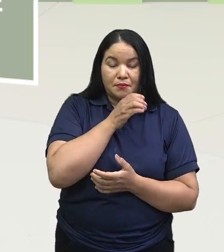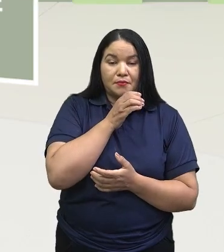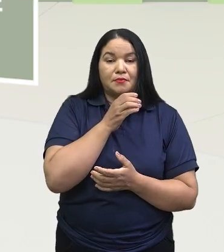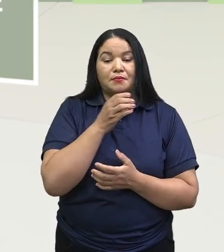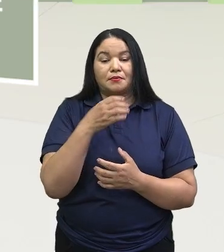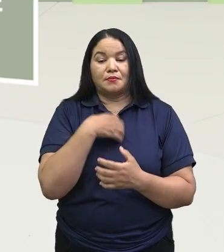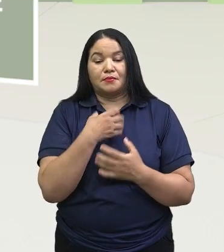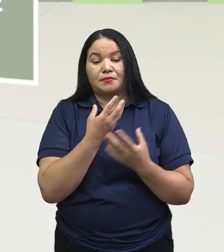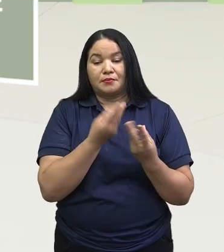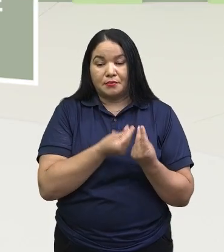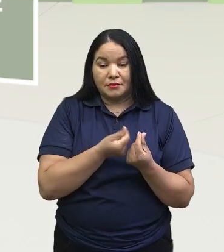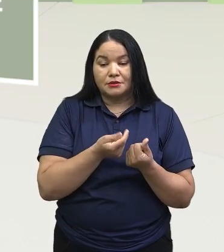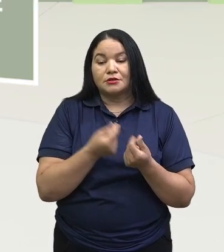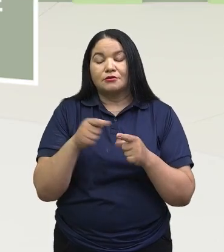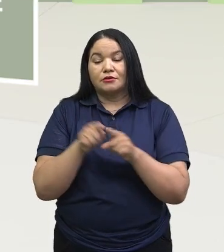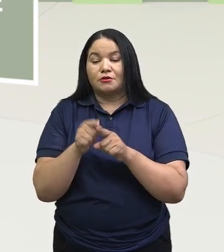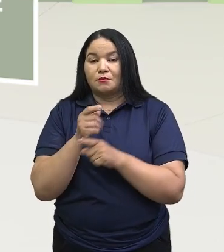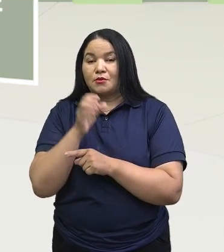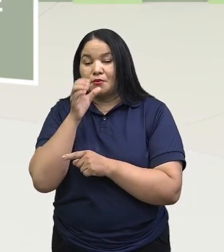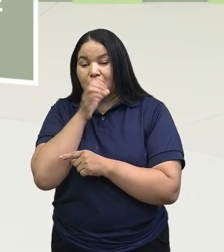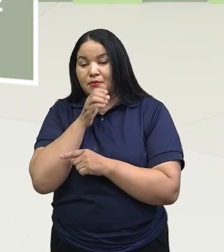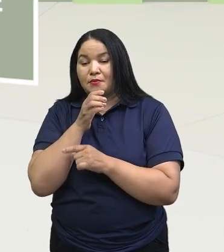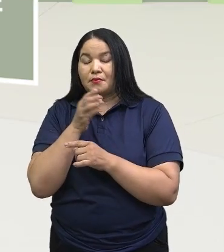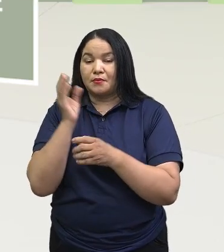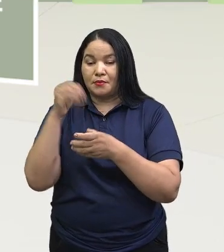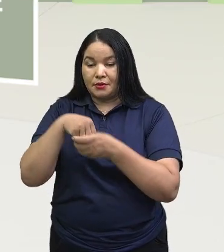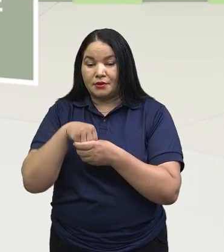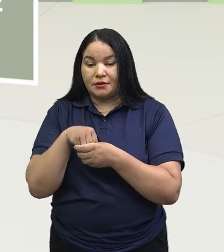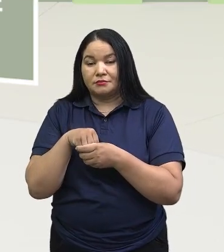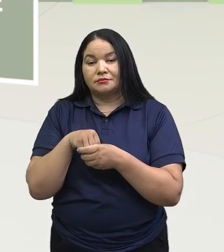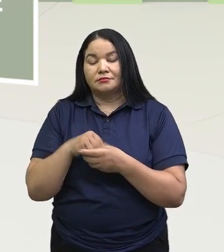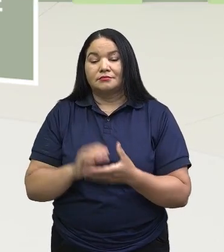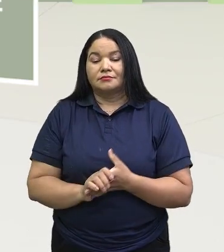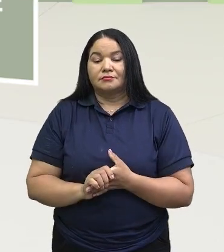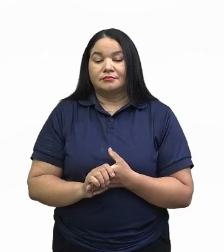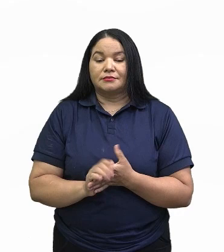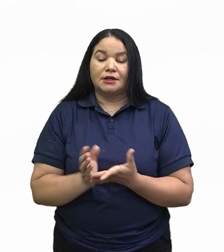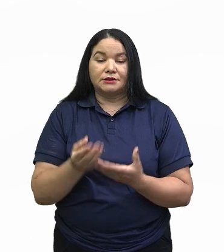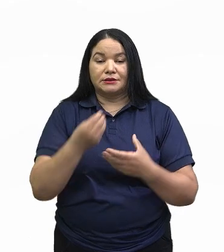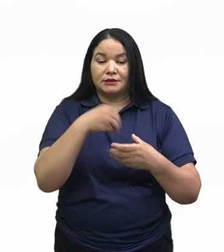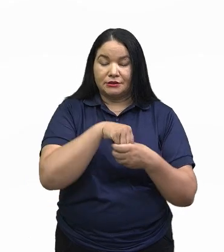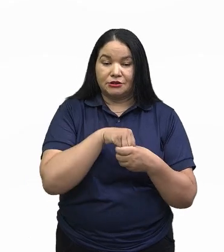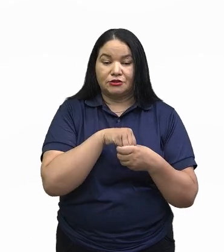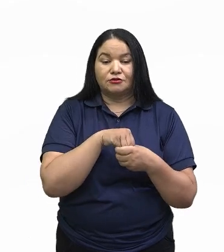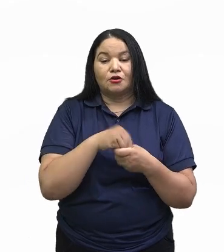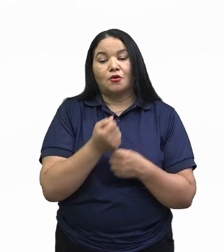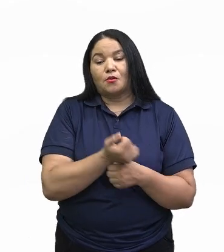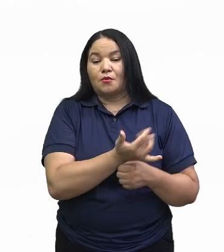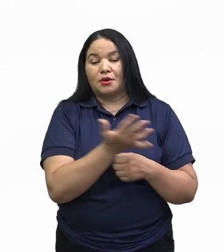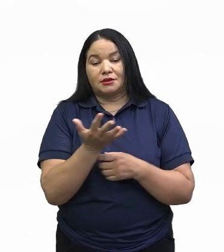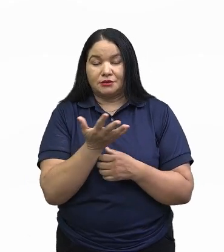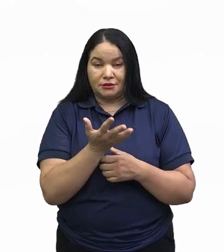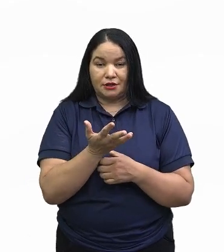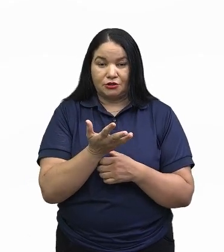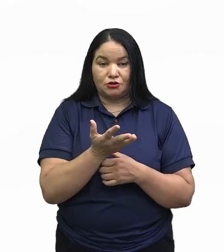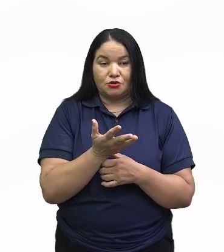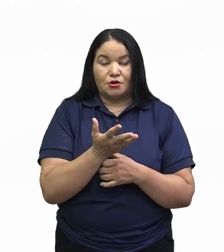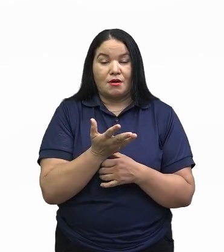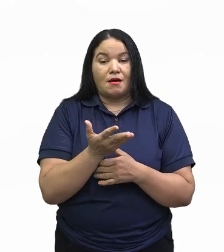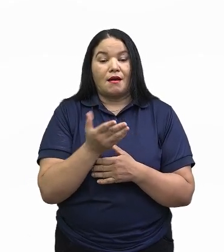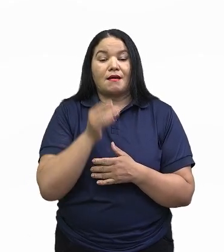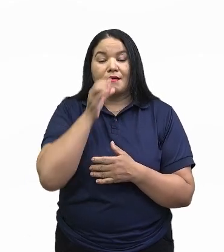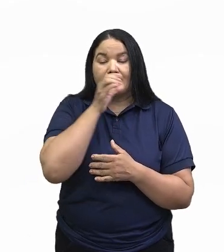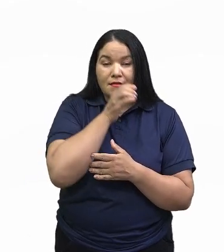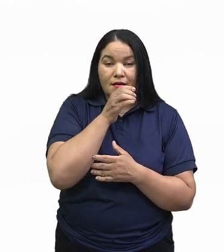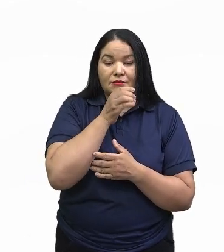latente. Nesse caso, então, o calor pode ser sensível, quantidade de calor fornecida a um corpo